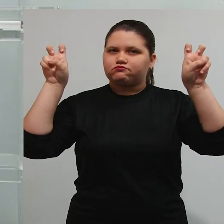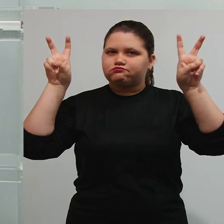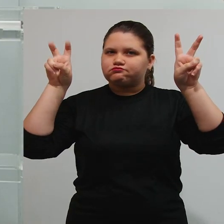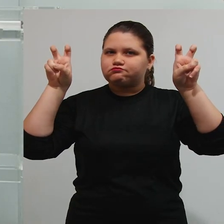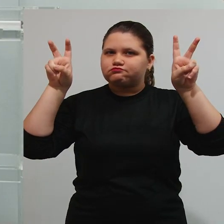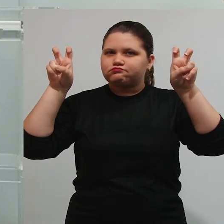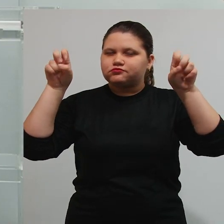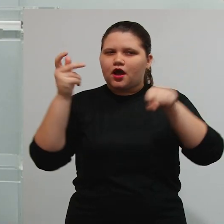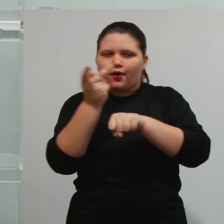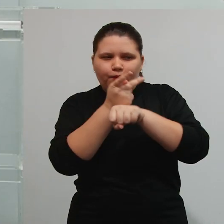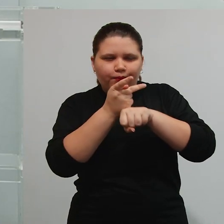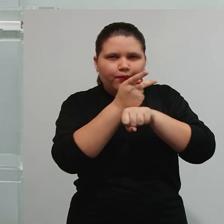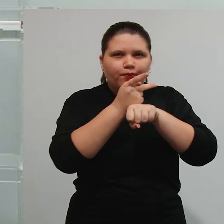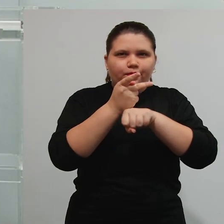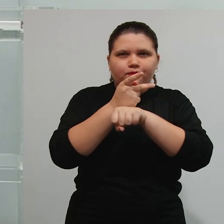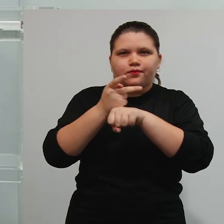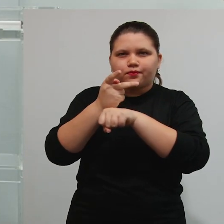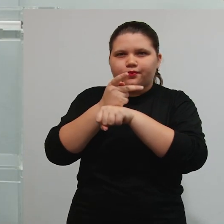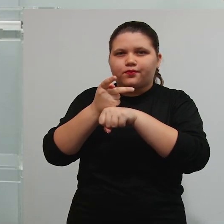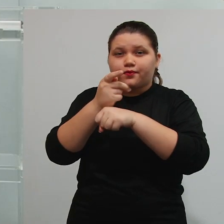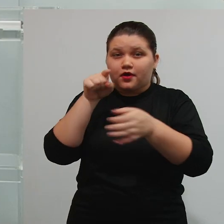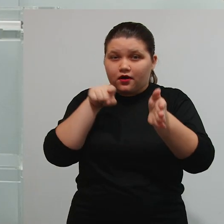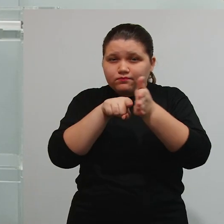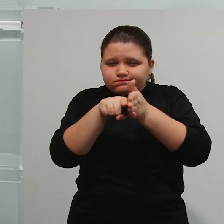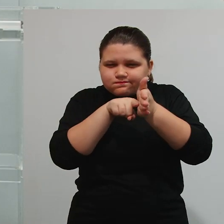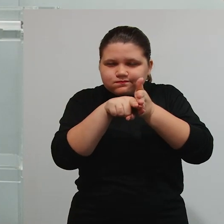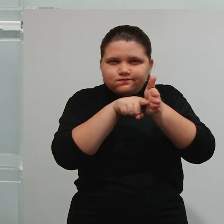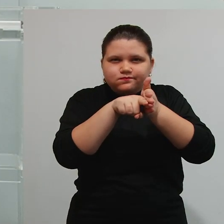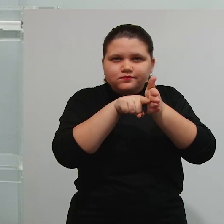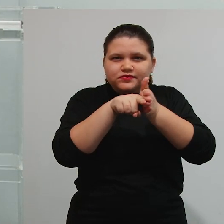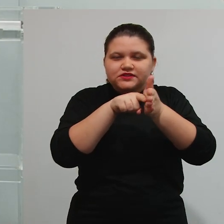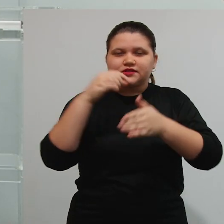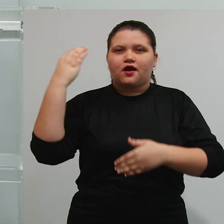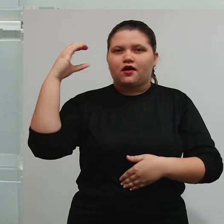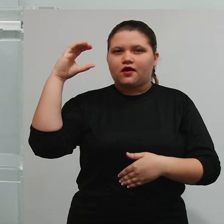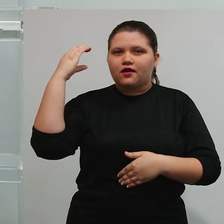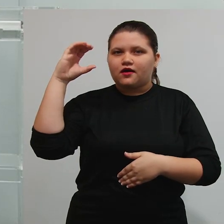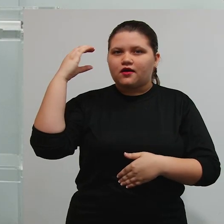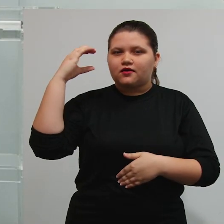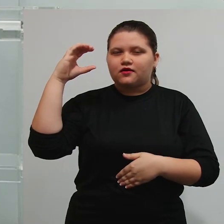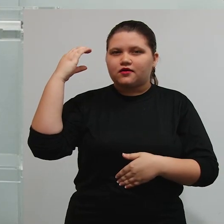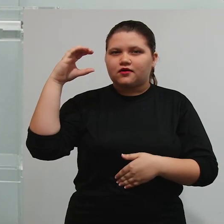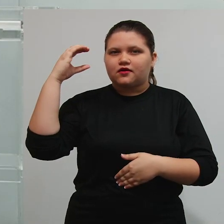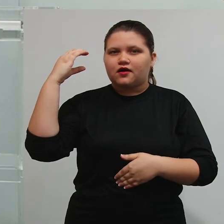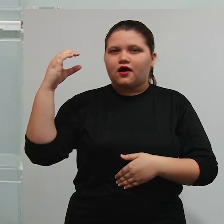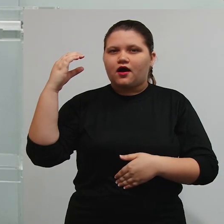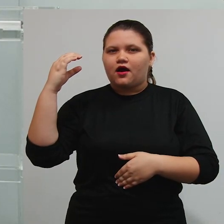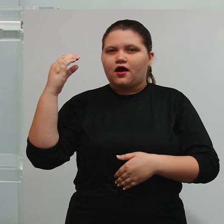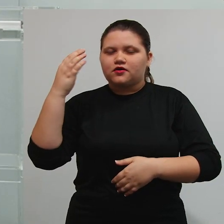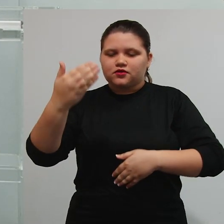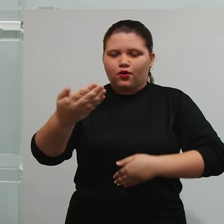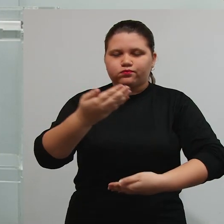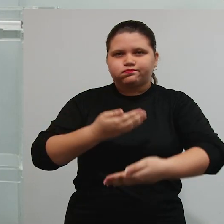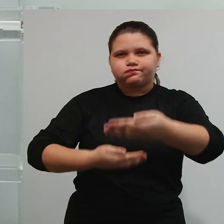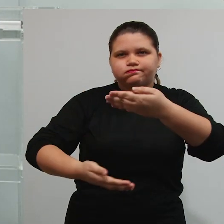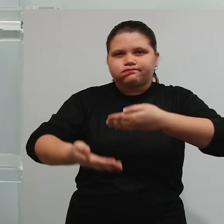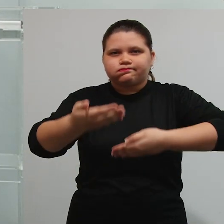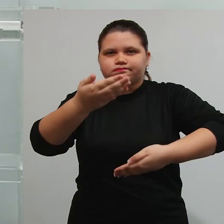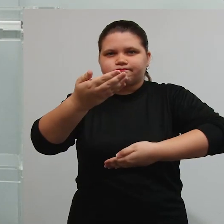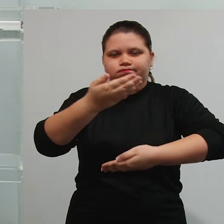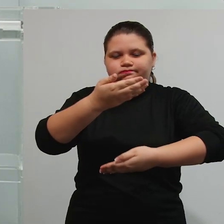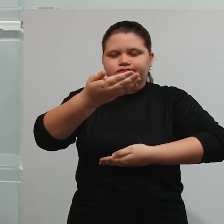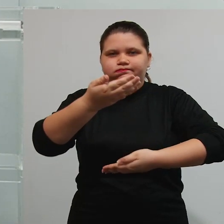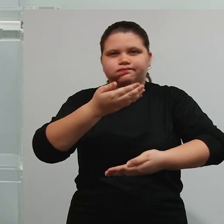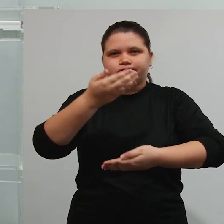E essa pesquisa já é uma atitude científica. Você se envolver na busca sobre